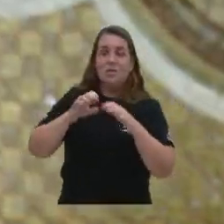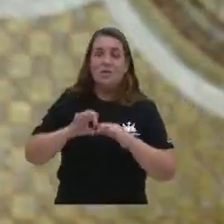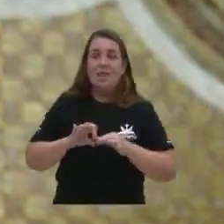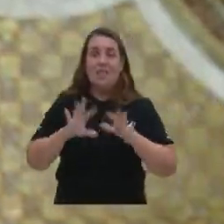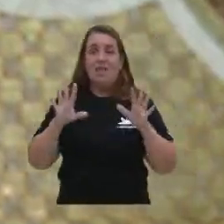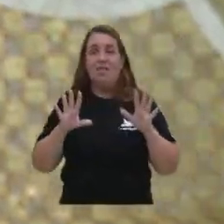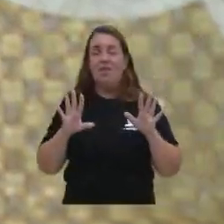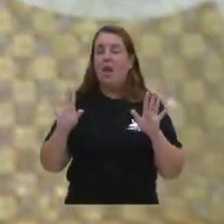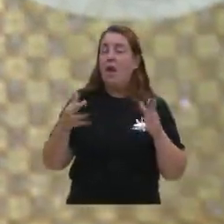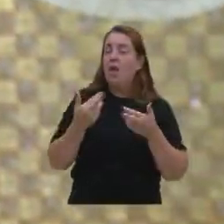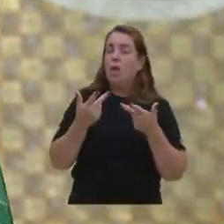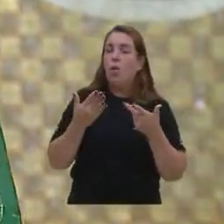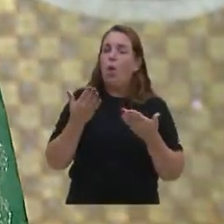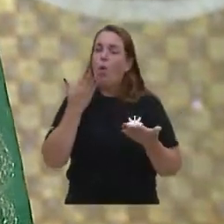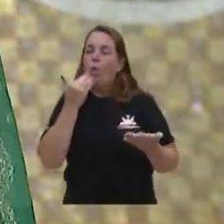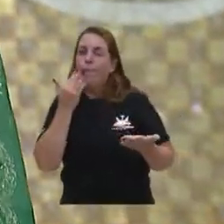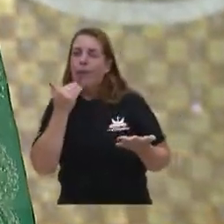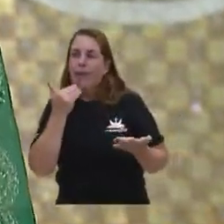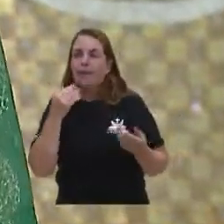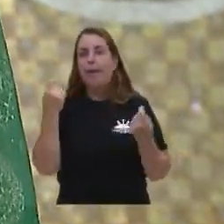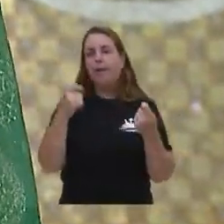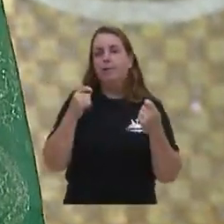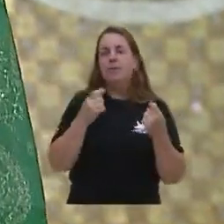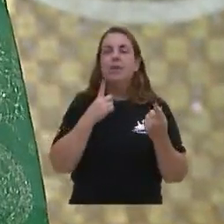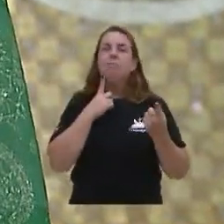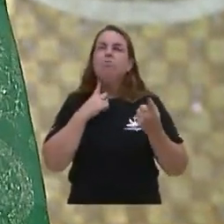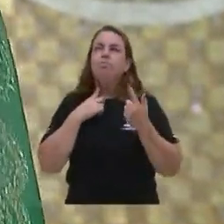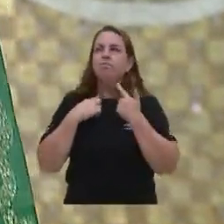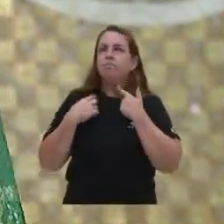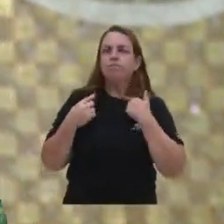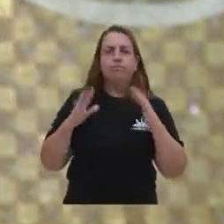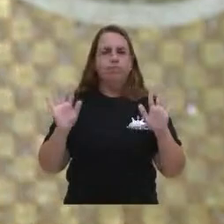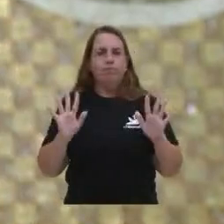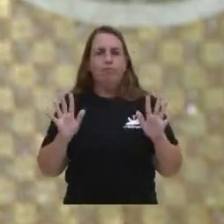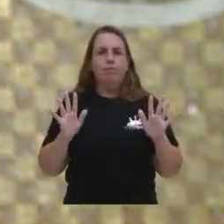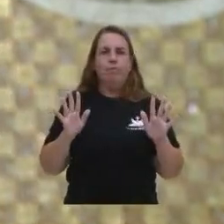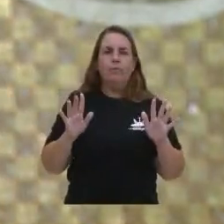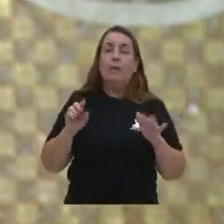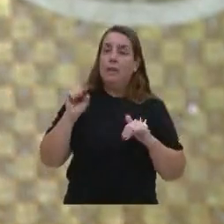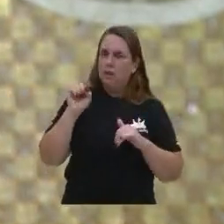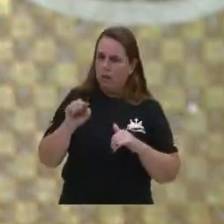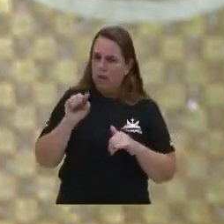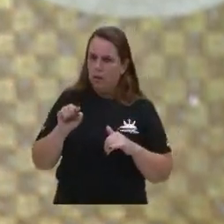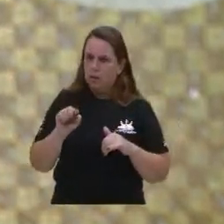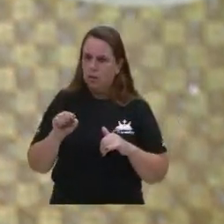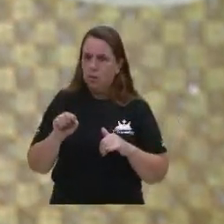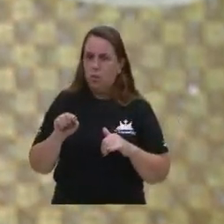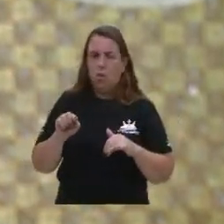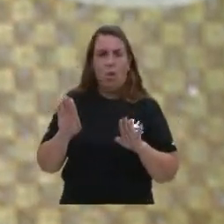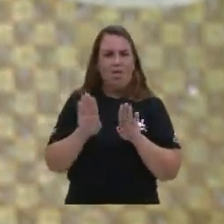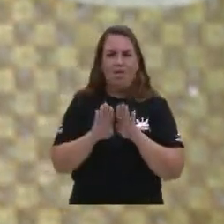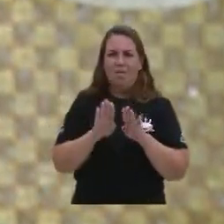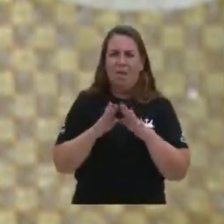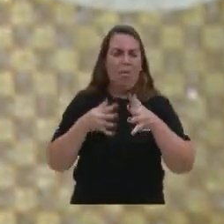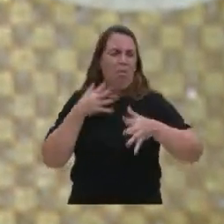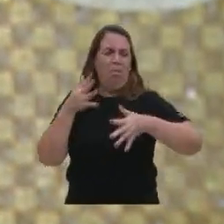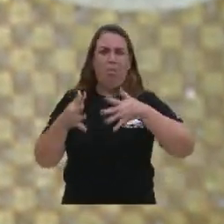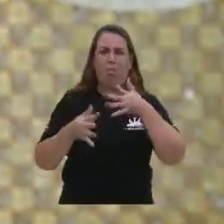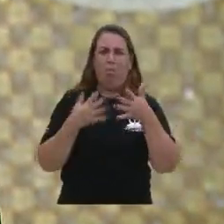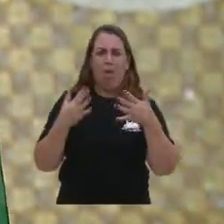como a comida, tem que ser satisfeito. Que a sexualidade, mais do que um discurso